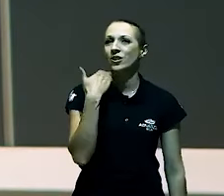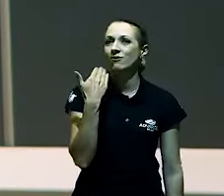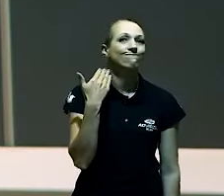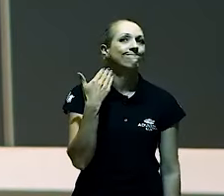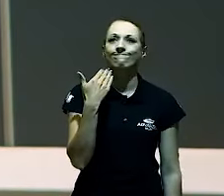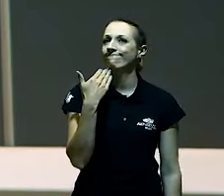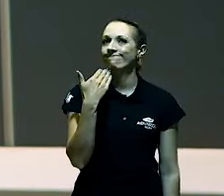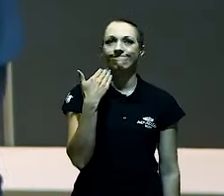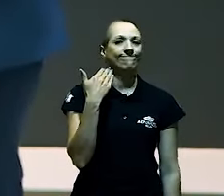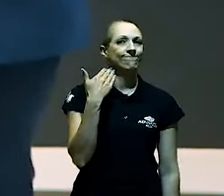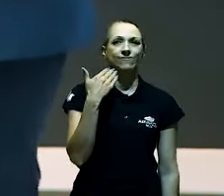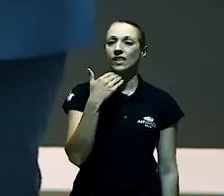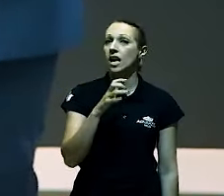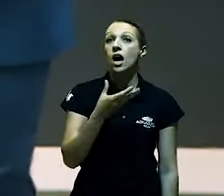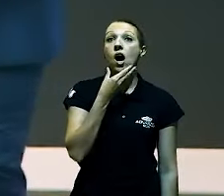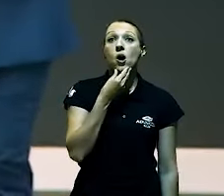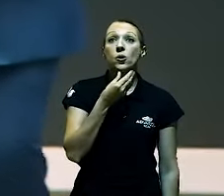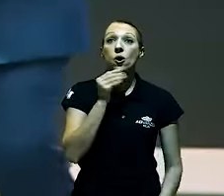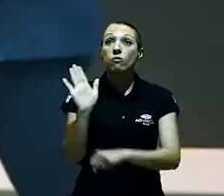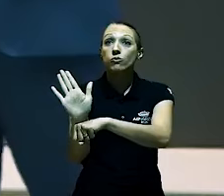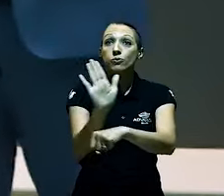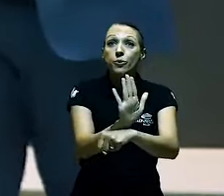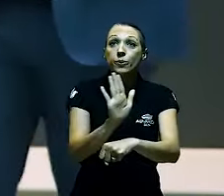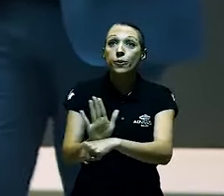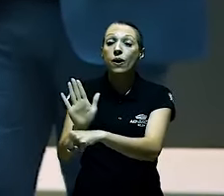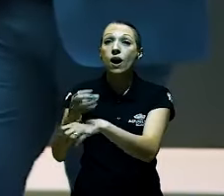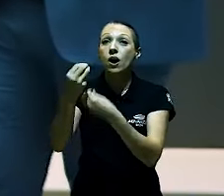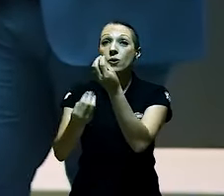o mistério da misericórdia.